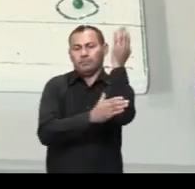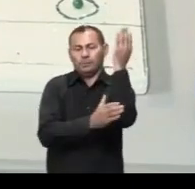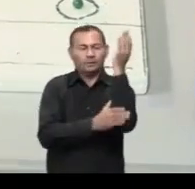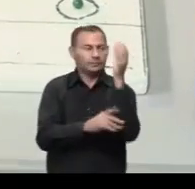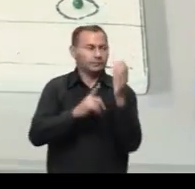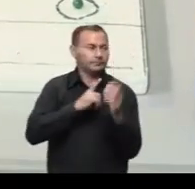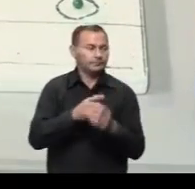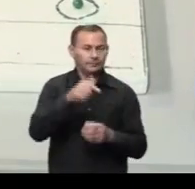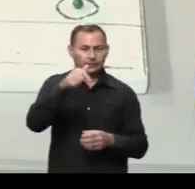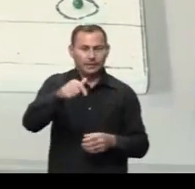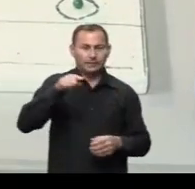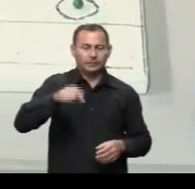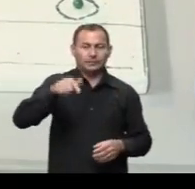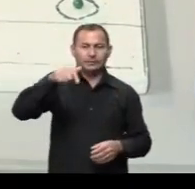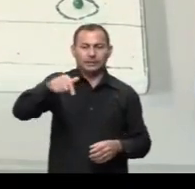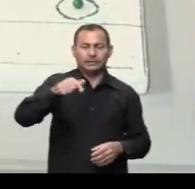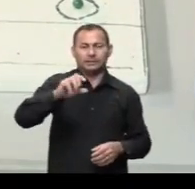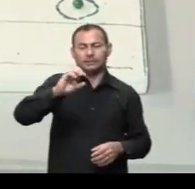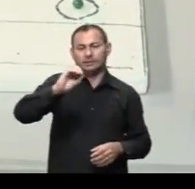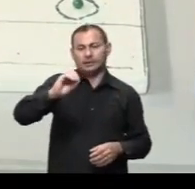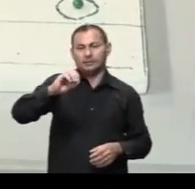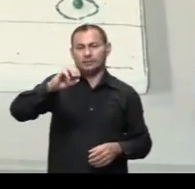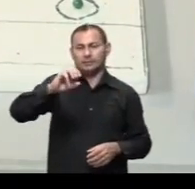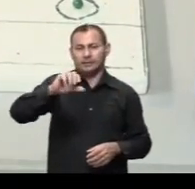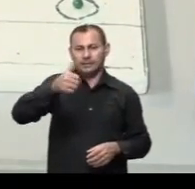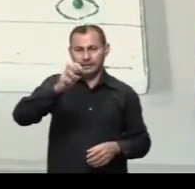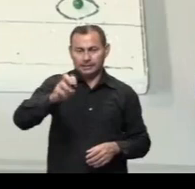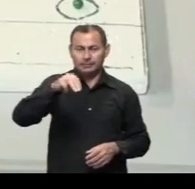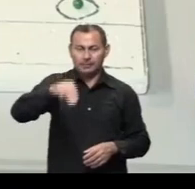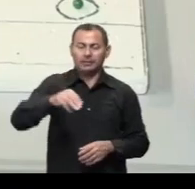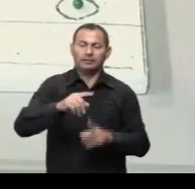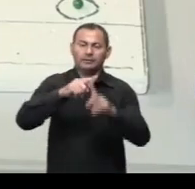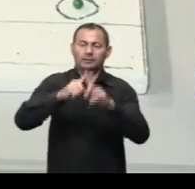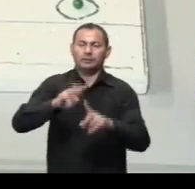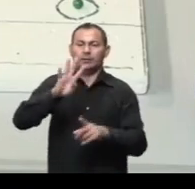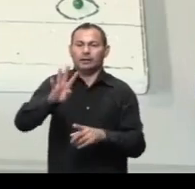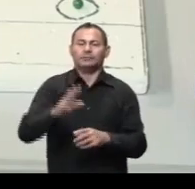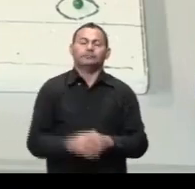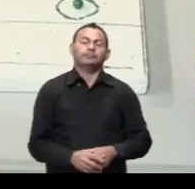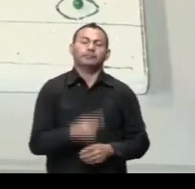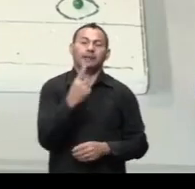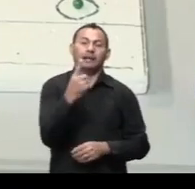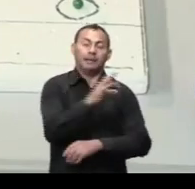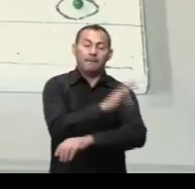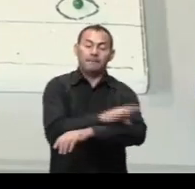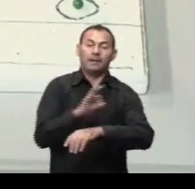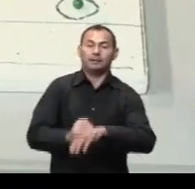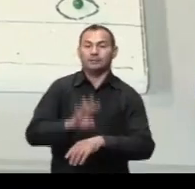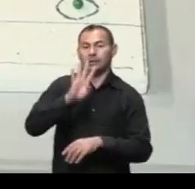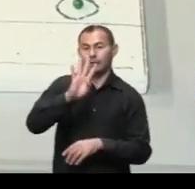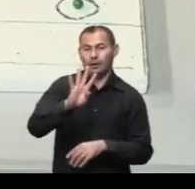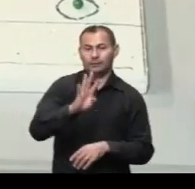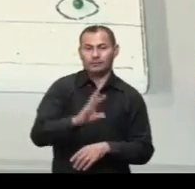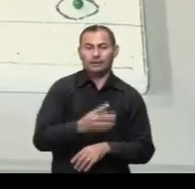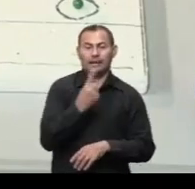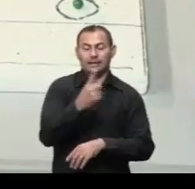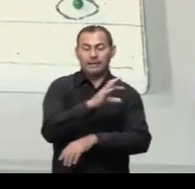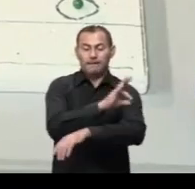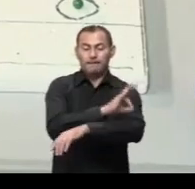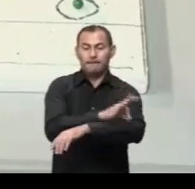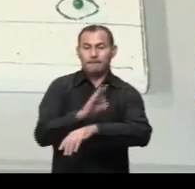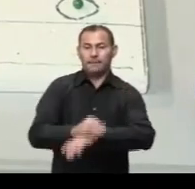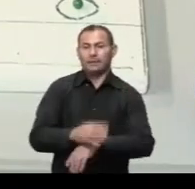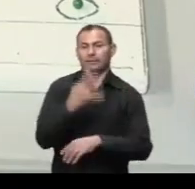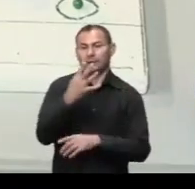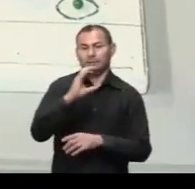vou ter, então, 7,015 metros, vezes 4. Por quê? Porque cada metro é 4 centímetros na minha régua.